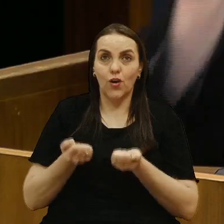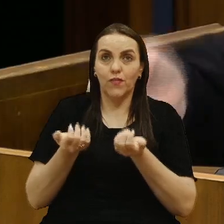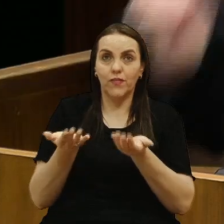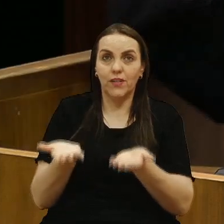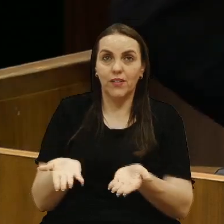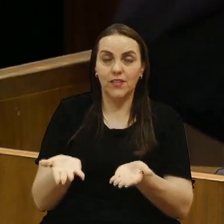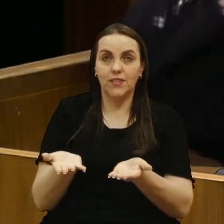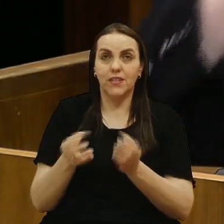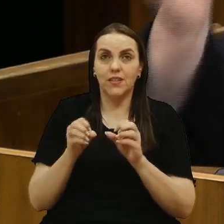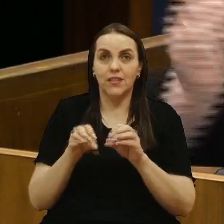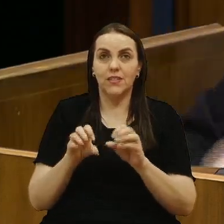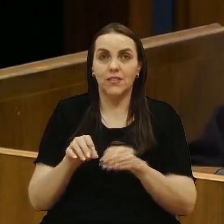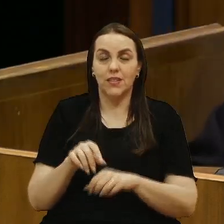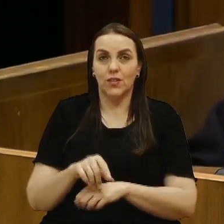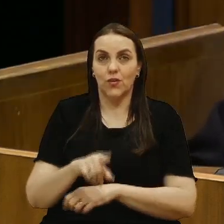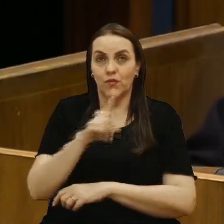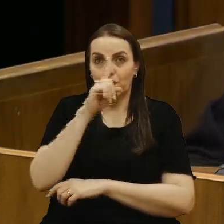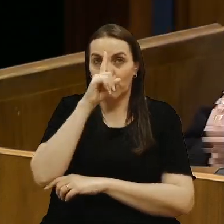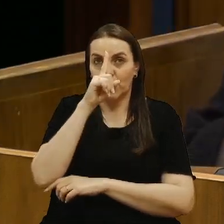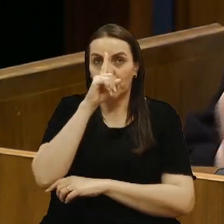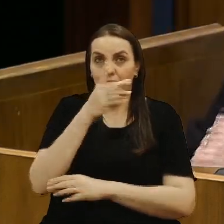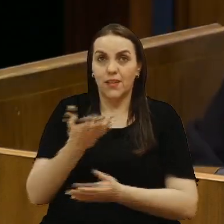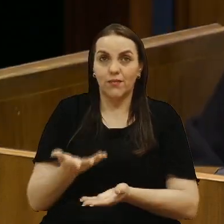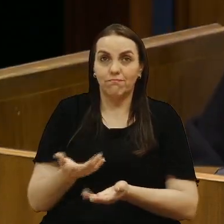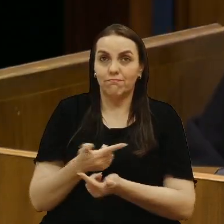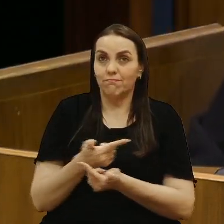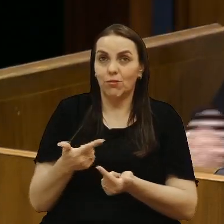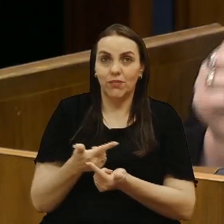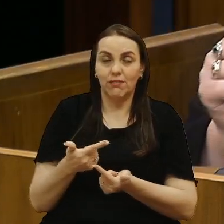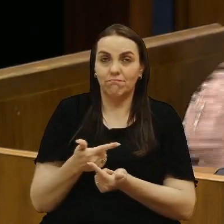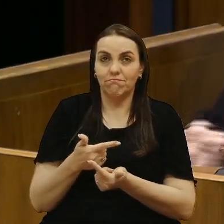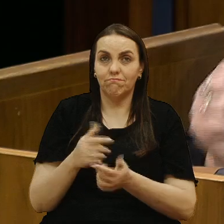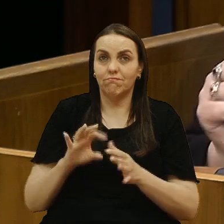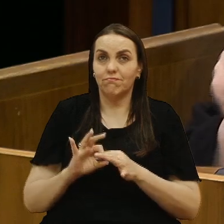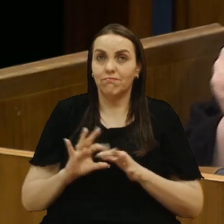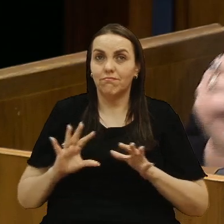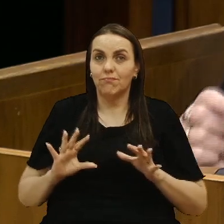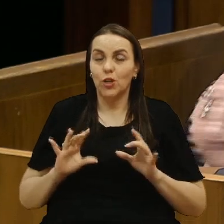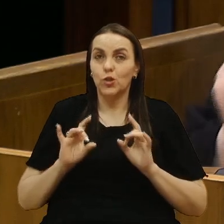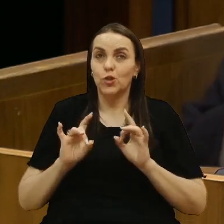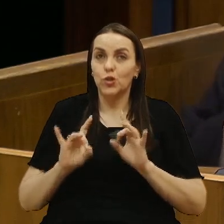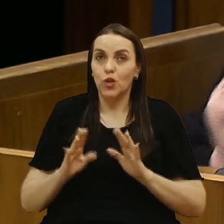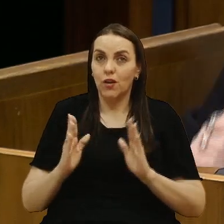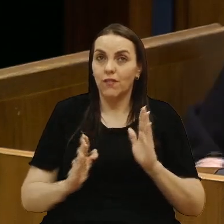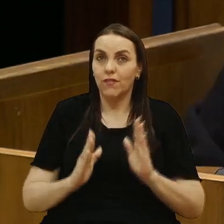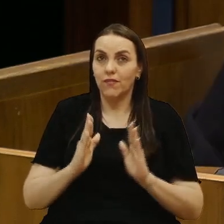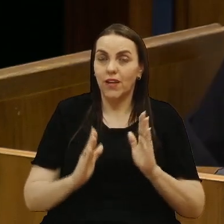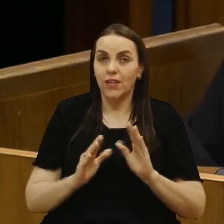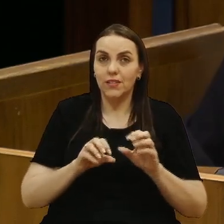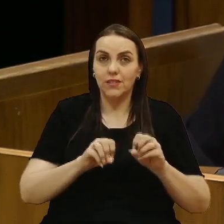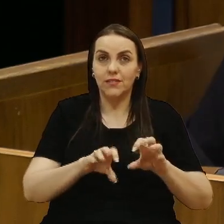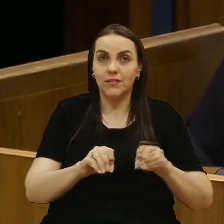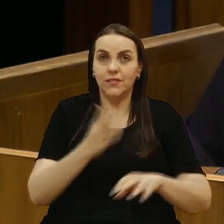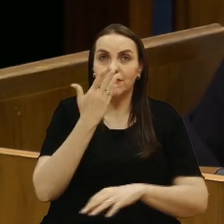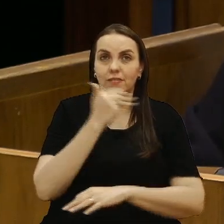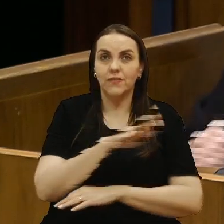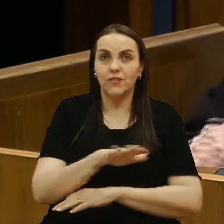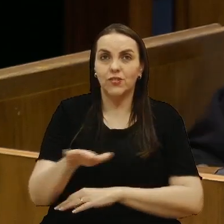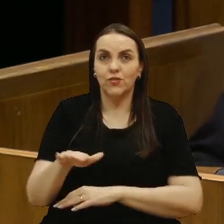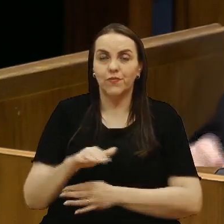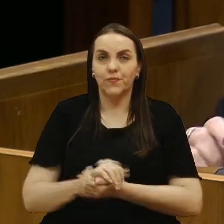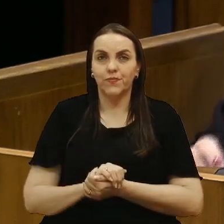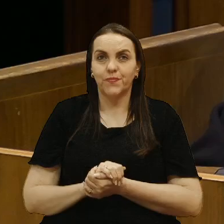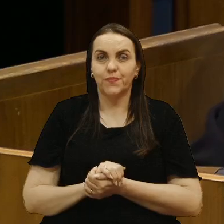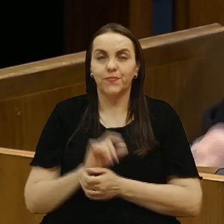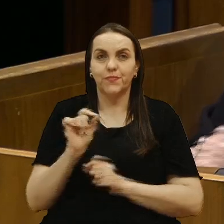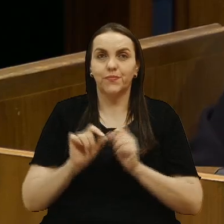o ensino fundamental, pois é autorizada apenas para a etapa da educação infantil. De